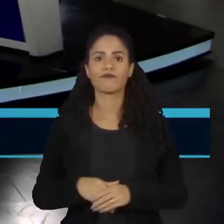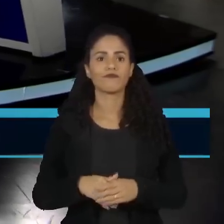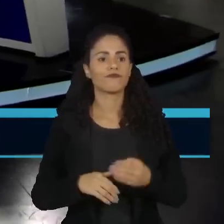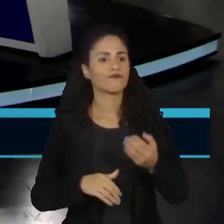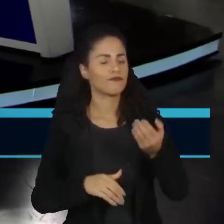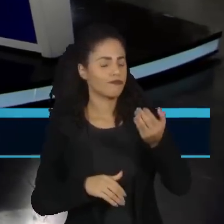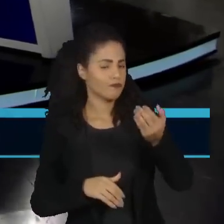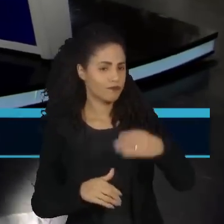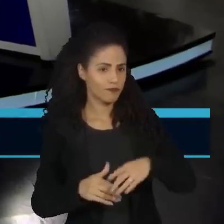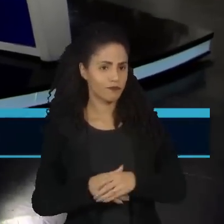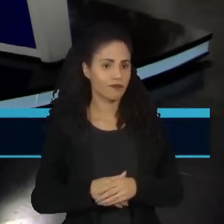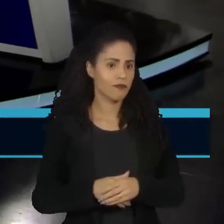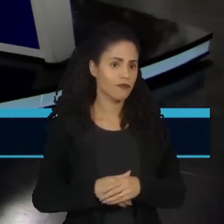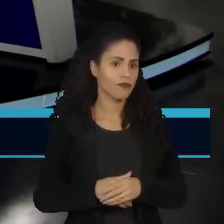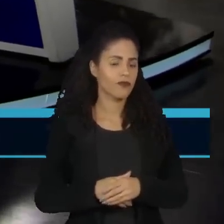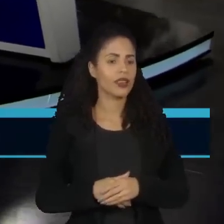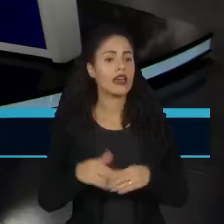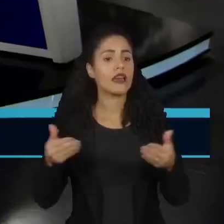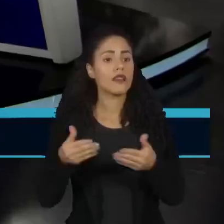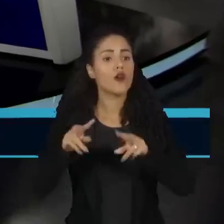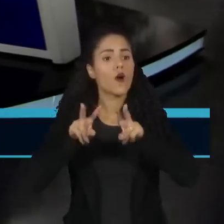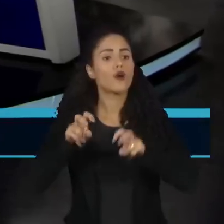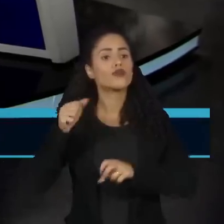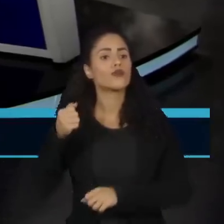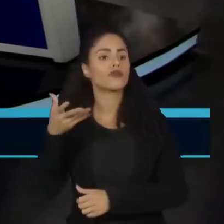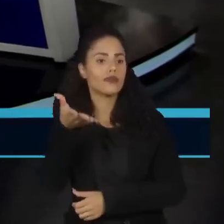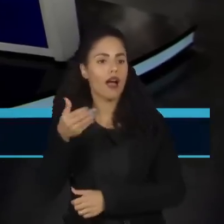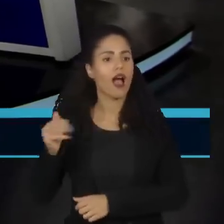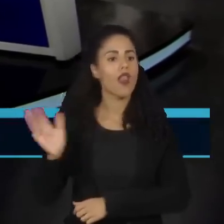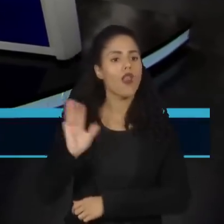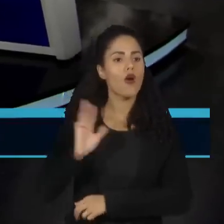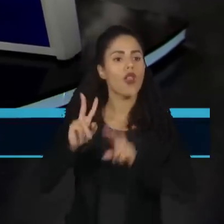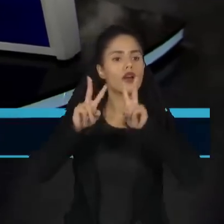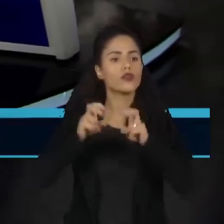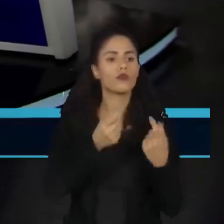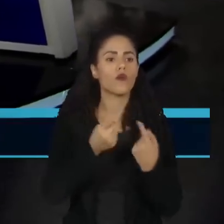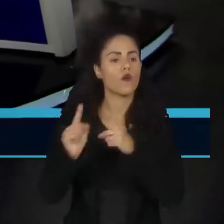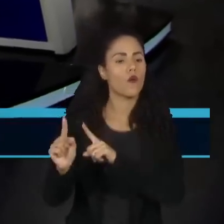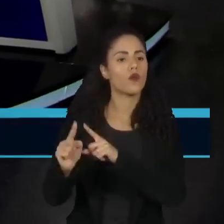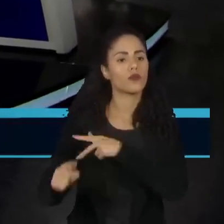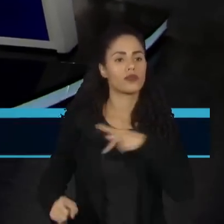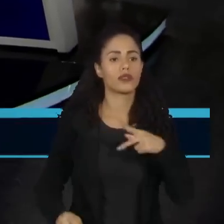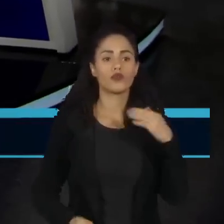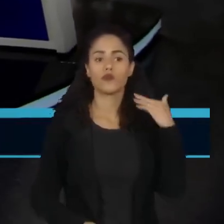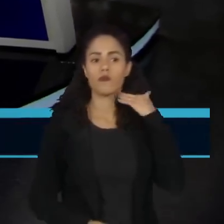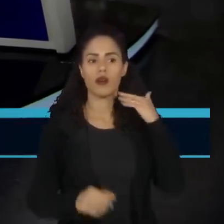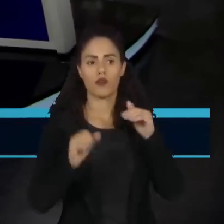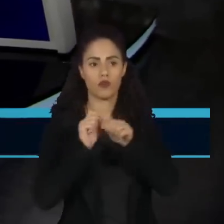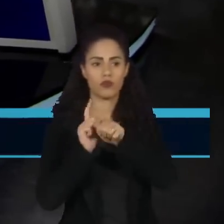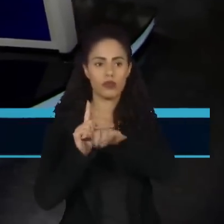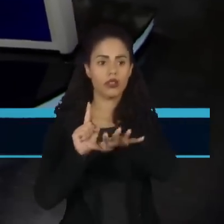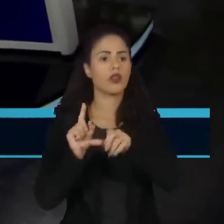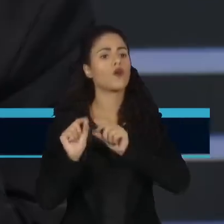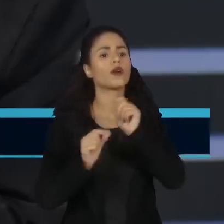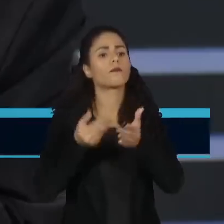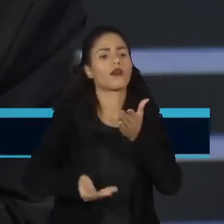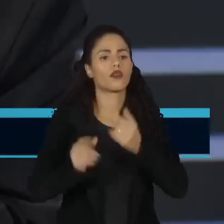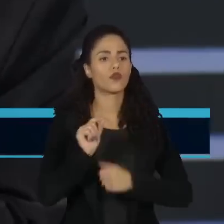Pondé, quem mais perdeu até aqui com as falas do presidente Lula contra o presidente do Banco Central?